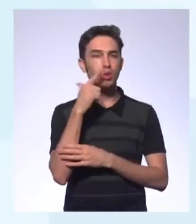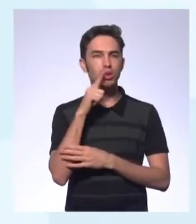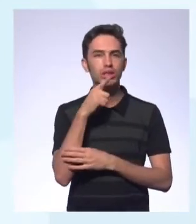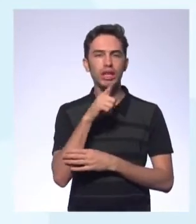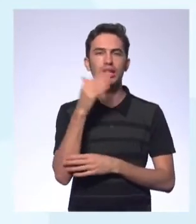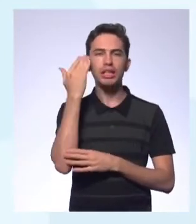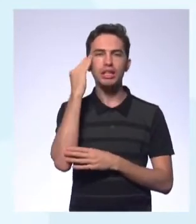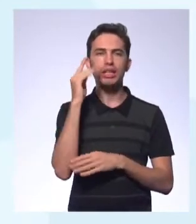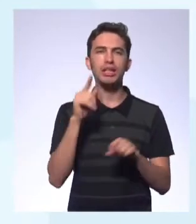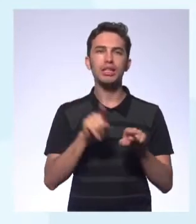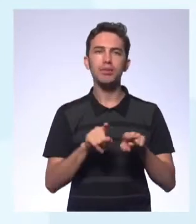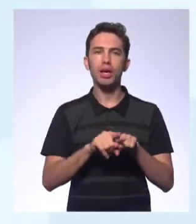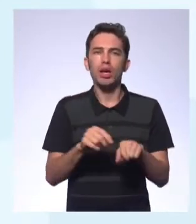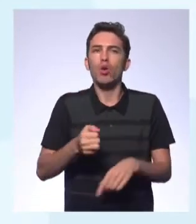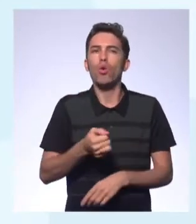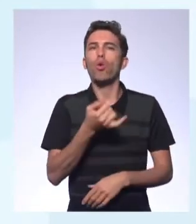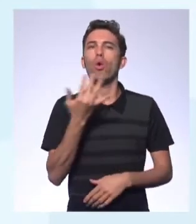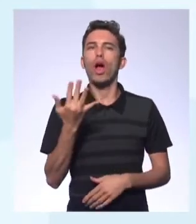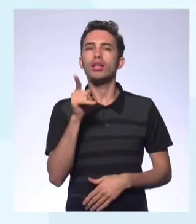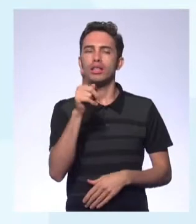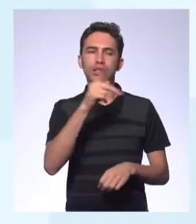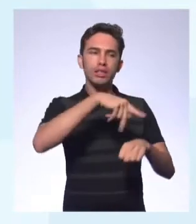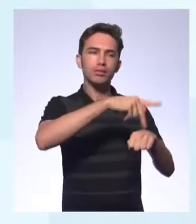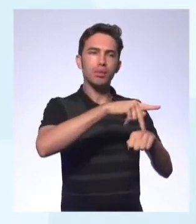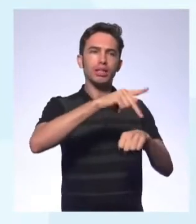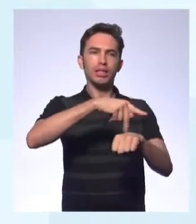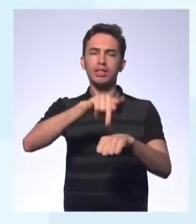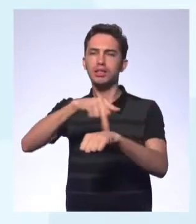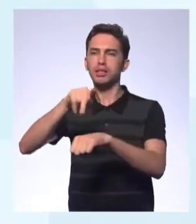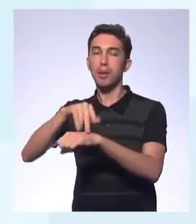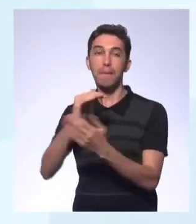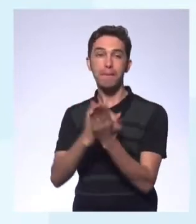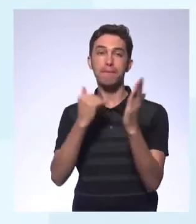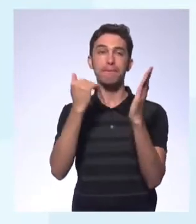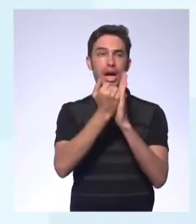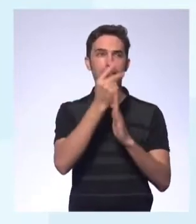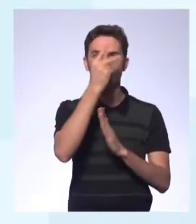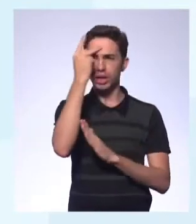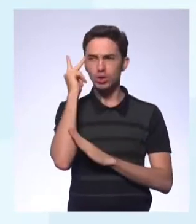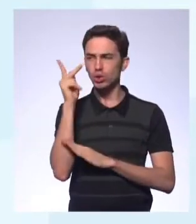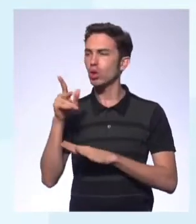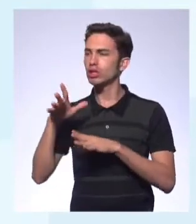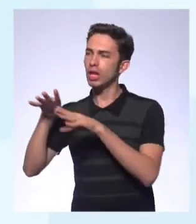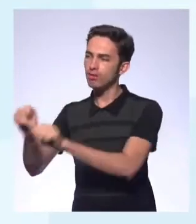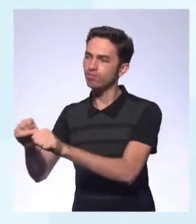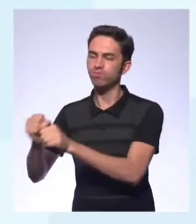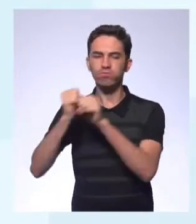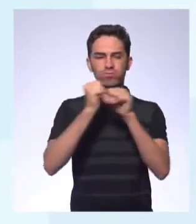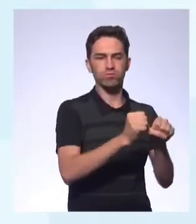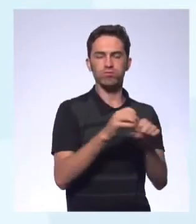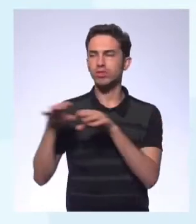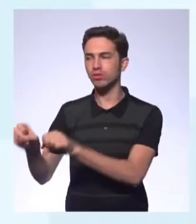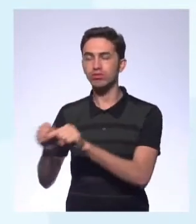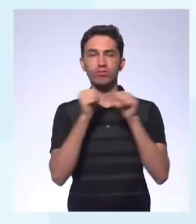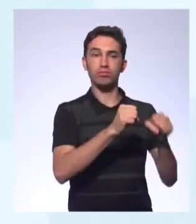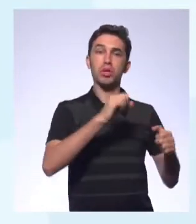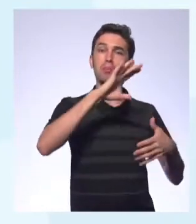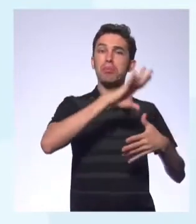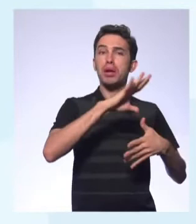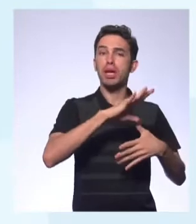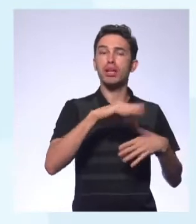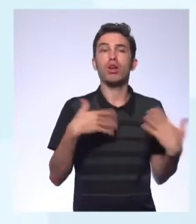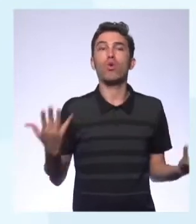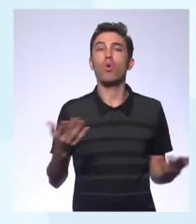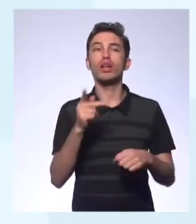aí entender quais desses países mais traficaram pessoas escravizadas para a América.